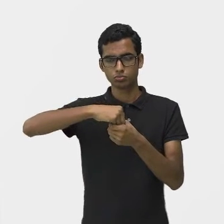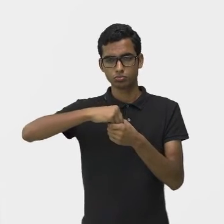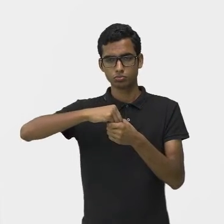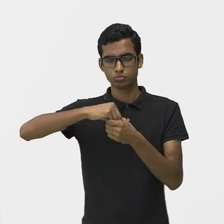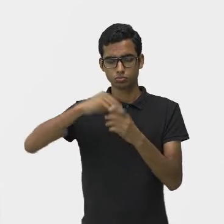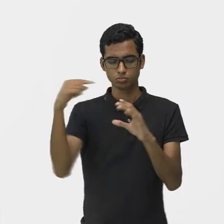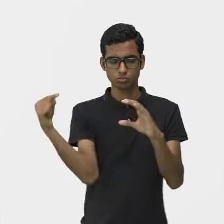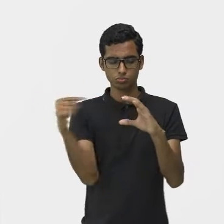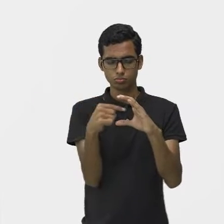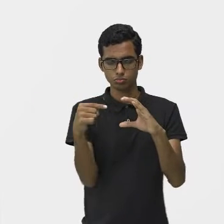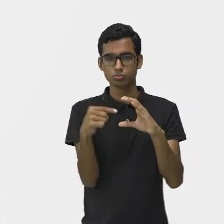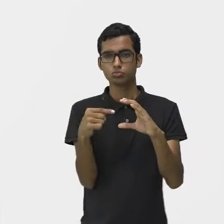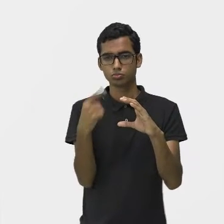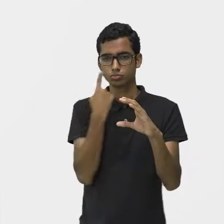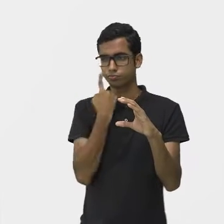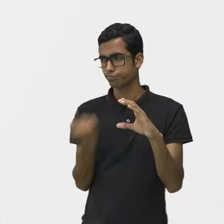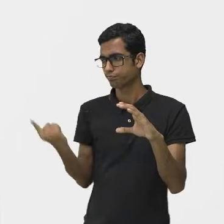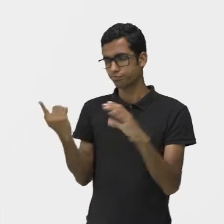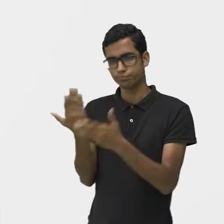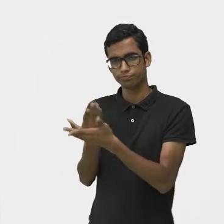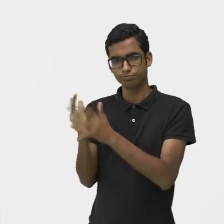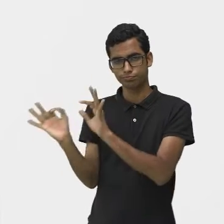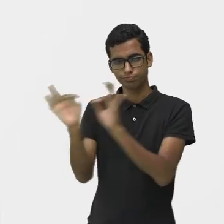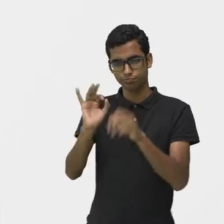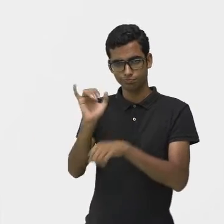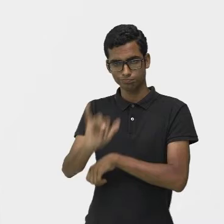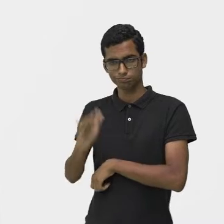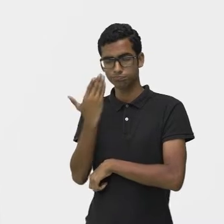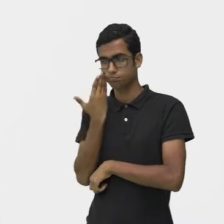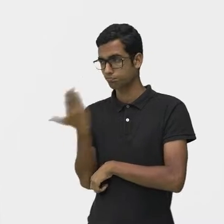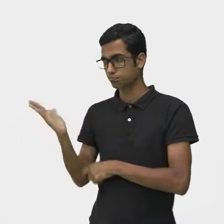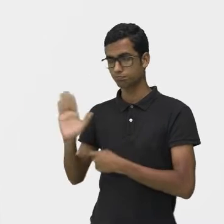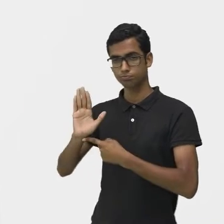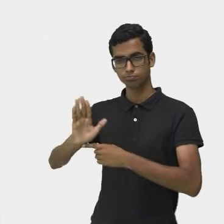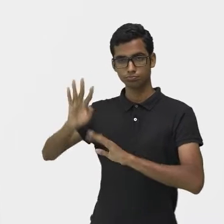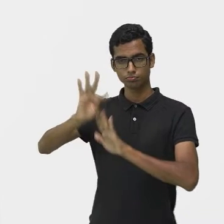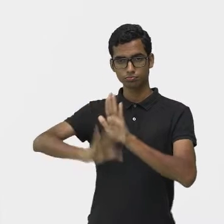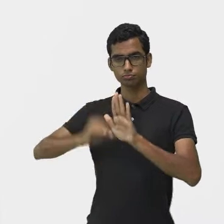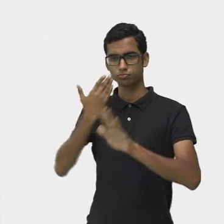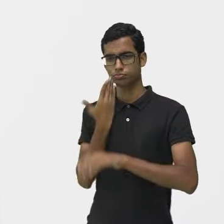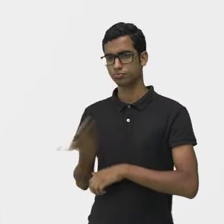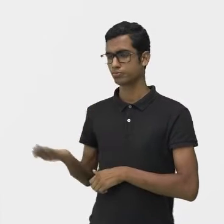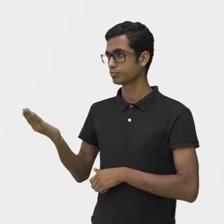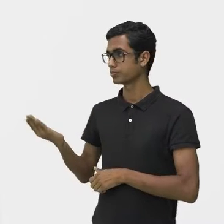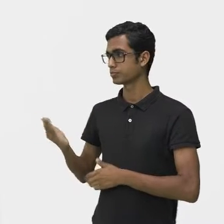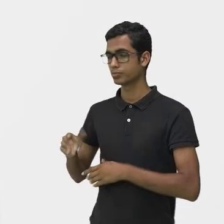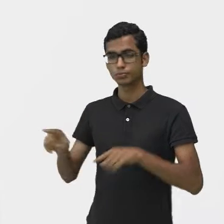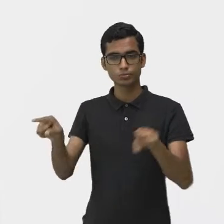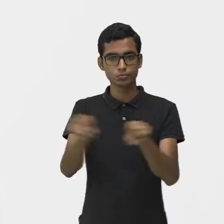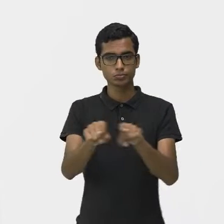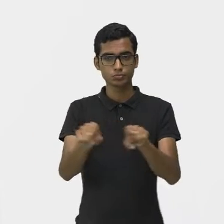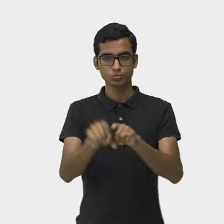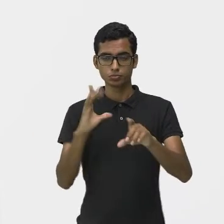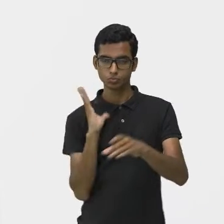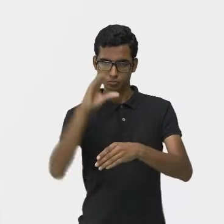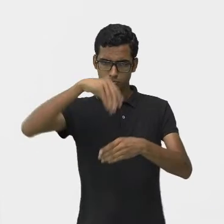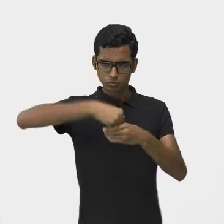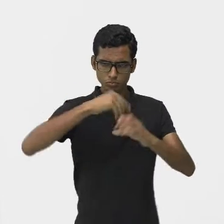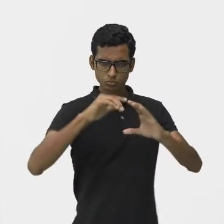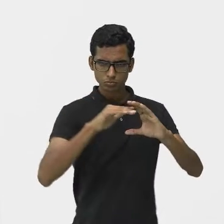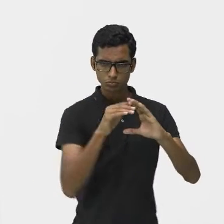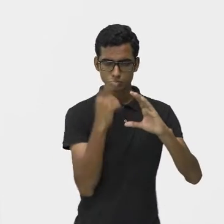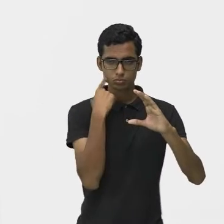de dentro, como você vê na imagem que está sendo mostrada ao lado do texto. Quando a parte interna é a